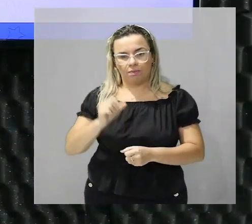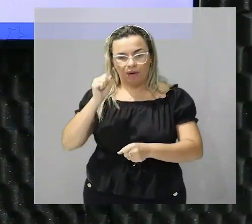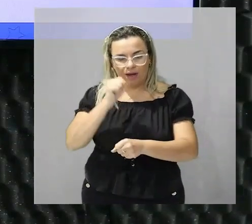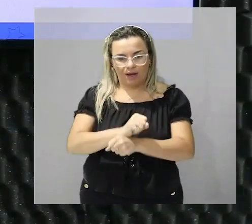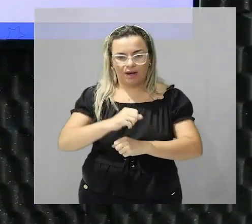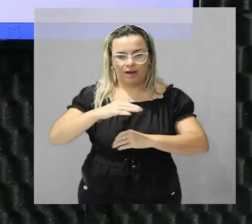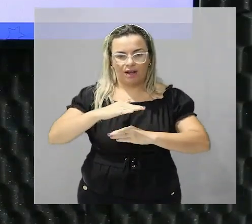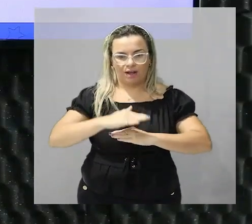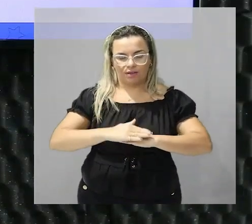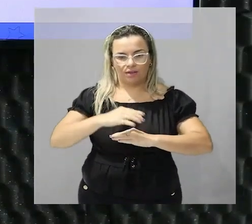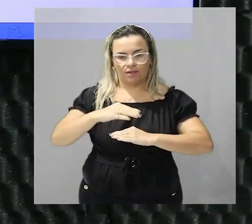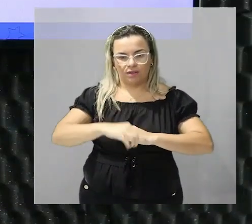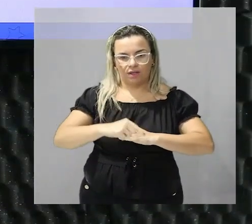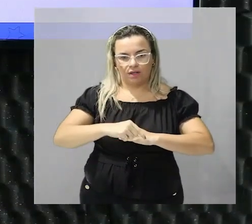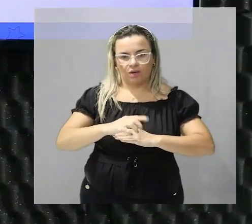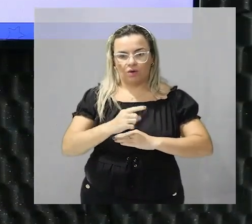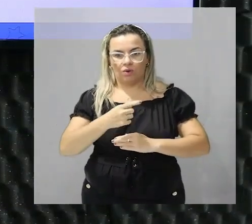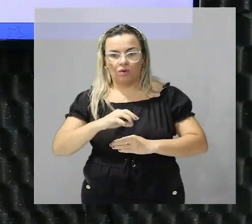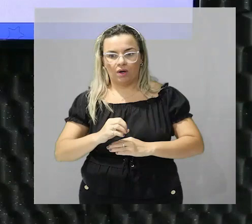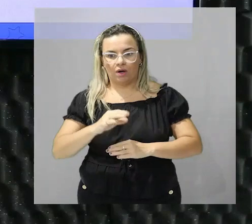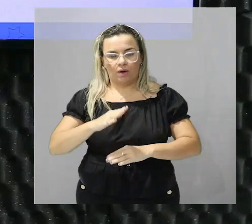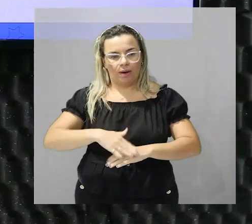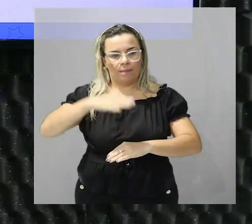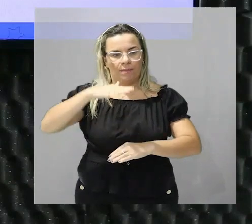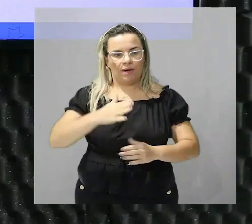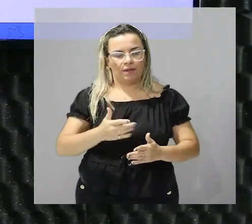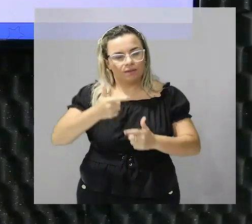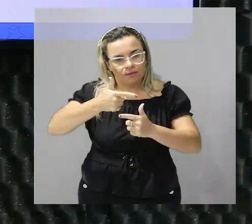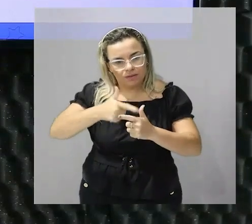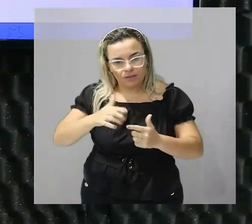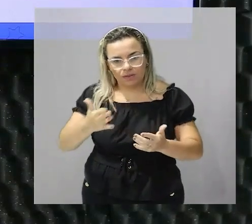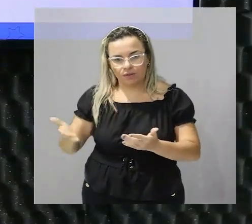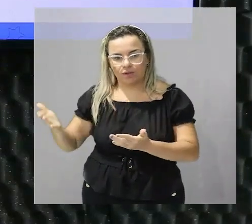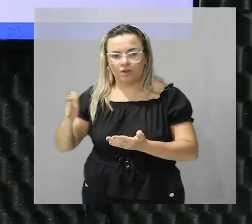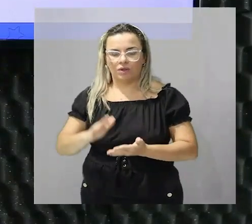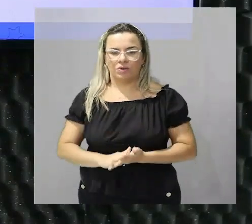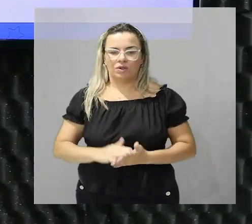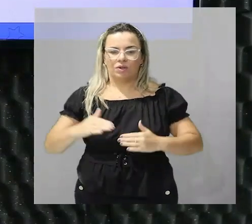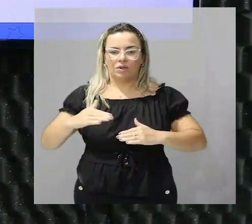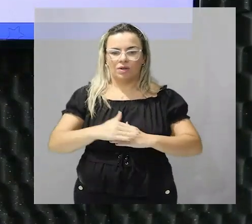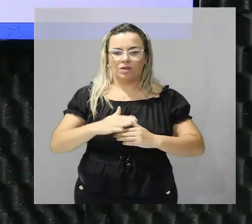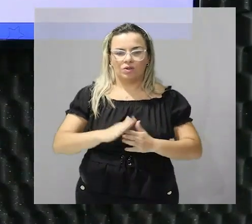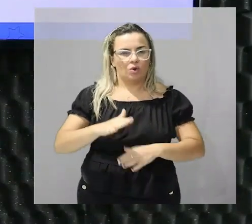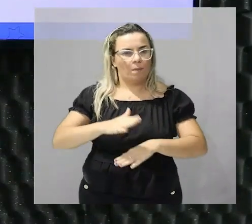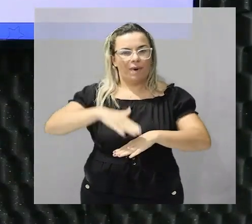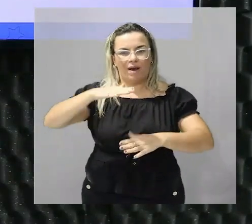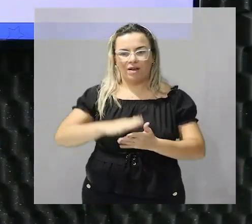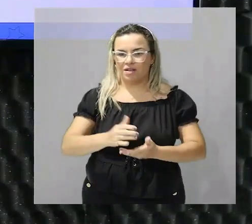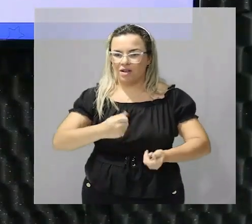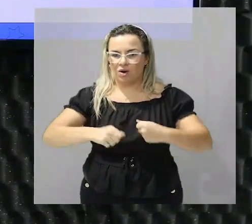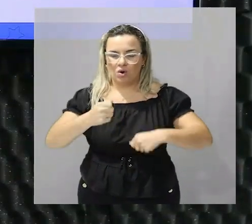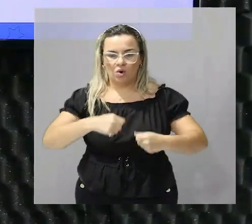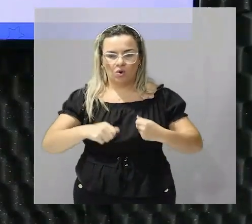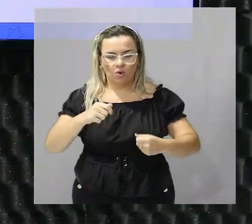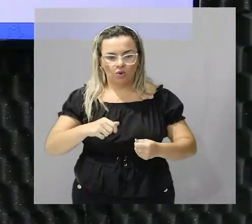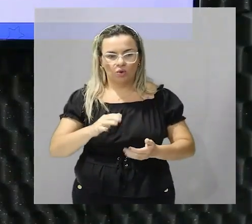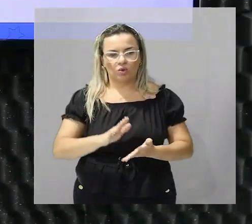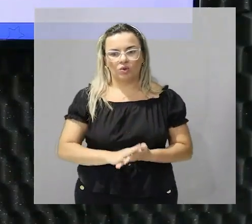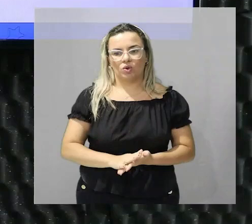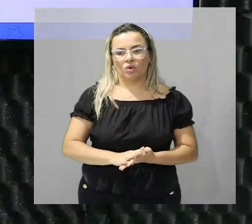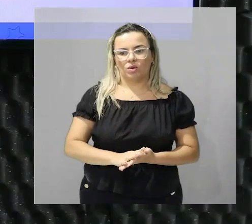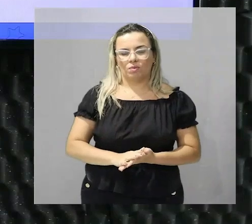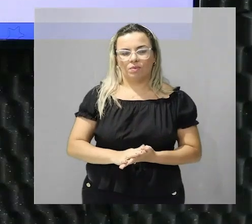respectivamente, são na letra A, verde e preto, na letra B, verde e amarelo, na letra C,